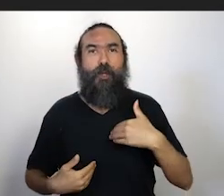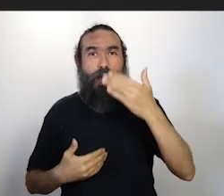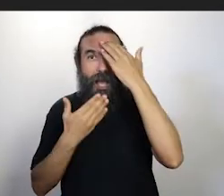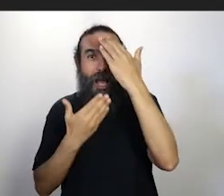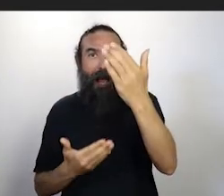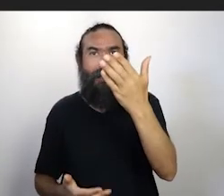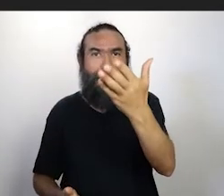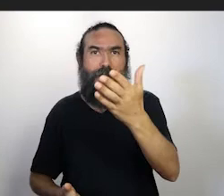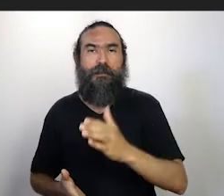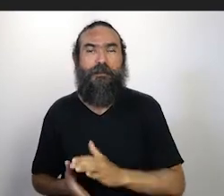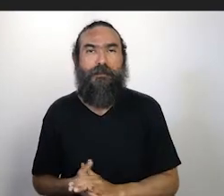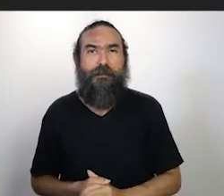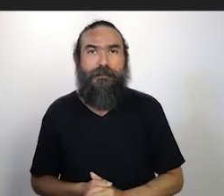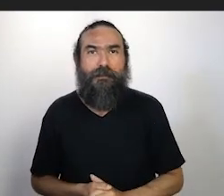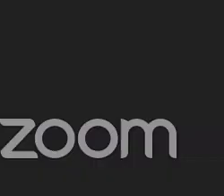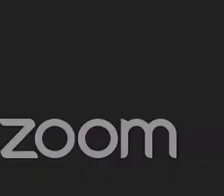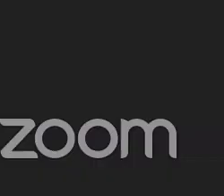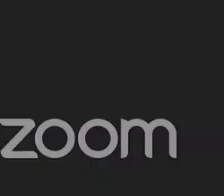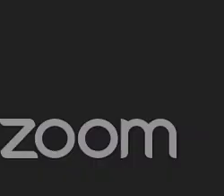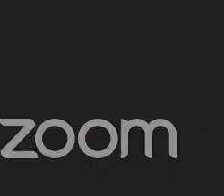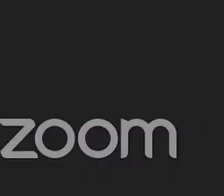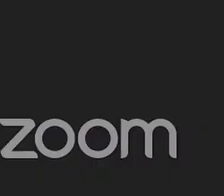Agradeço.